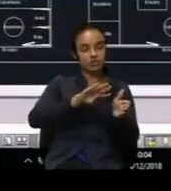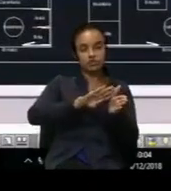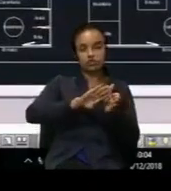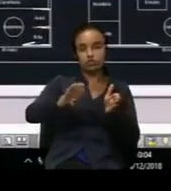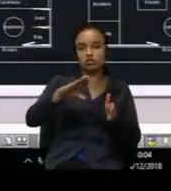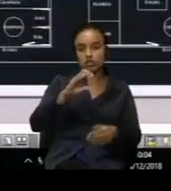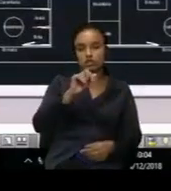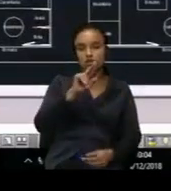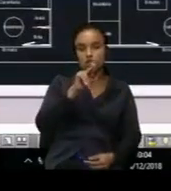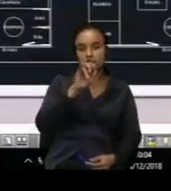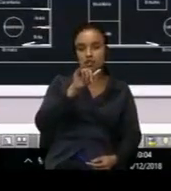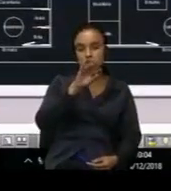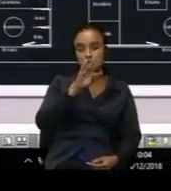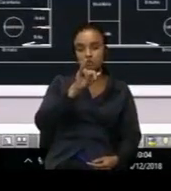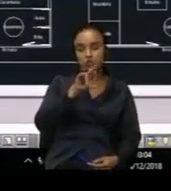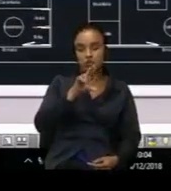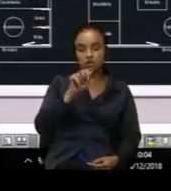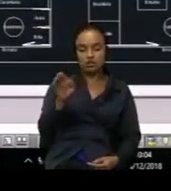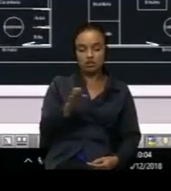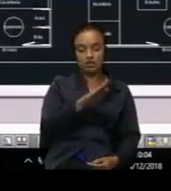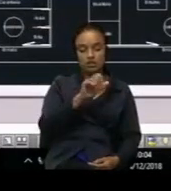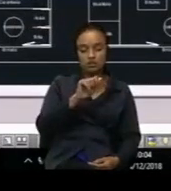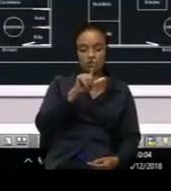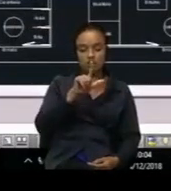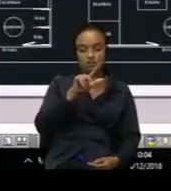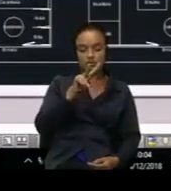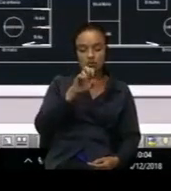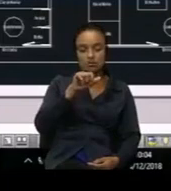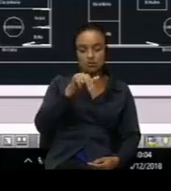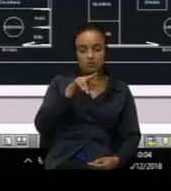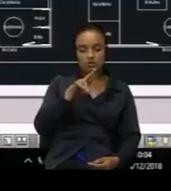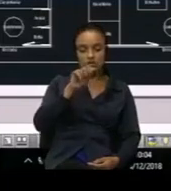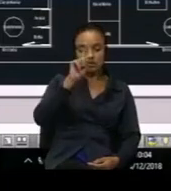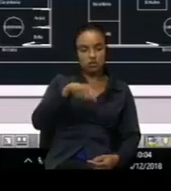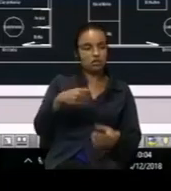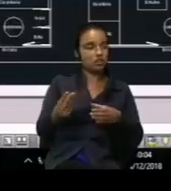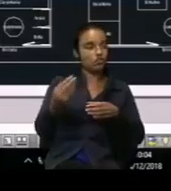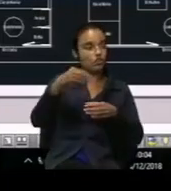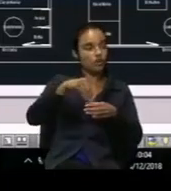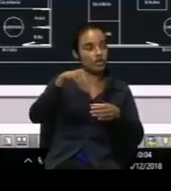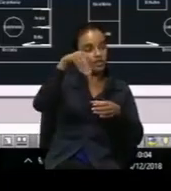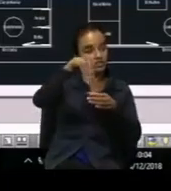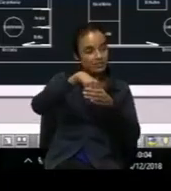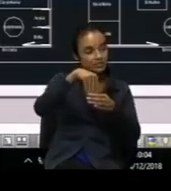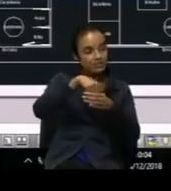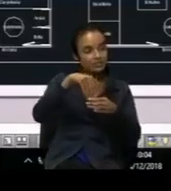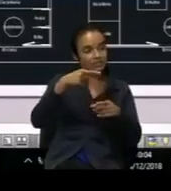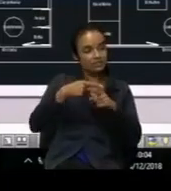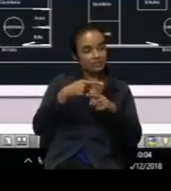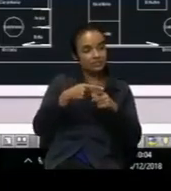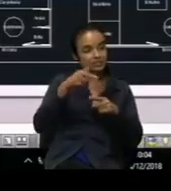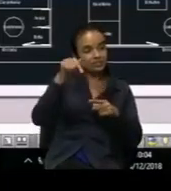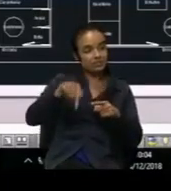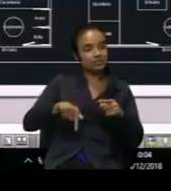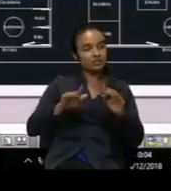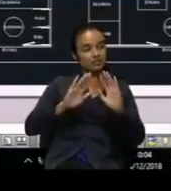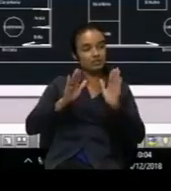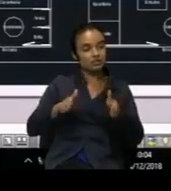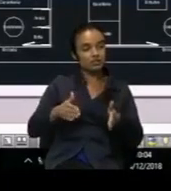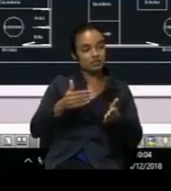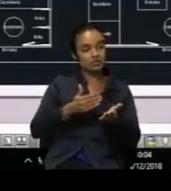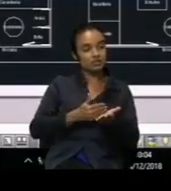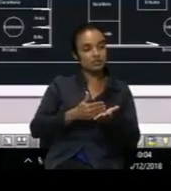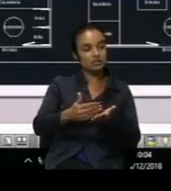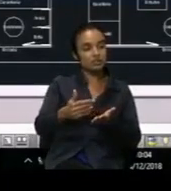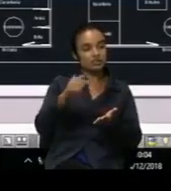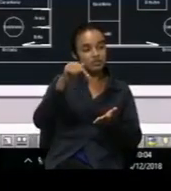daqui, eliminei a alvenaria, passei a alvenaria para dentro da minha edificação. Para quê? Porque a partir de agora eu já